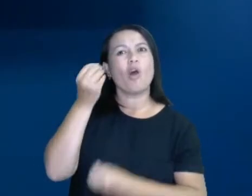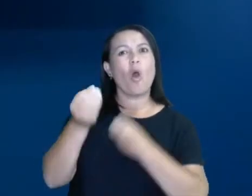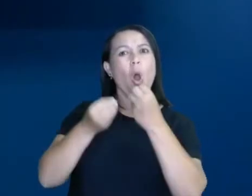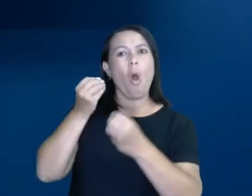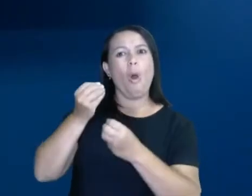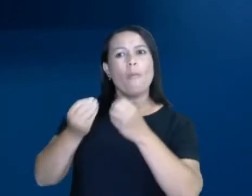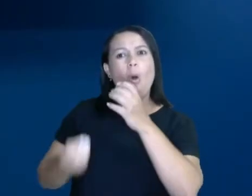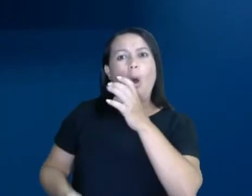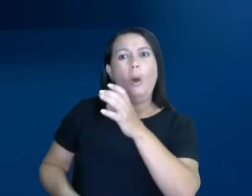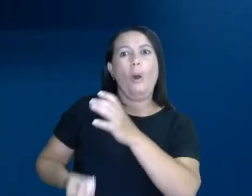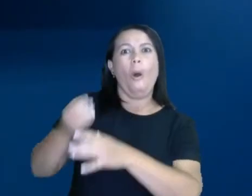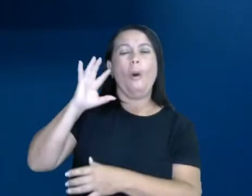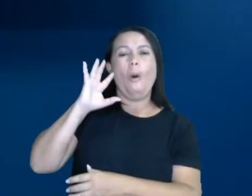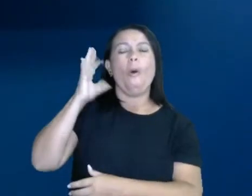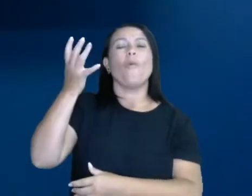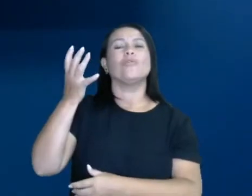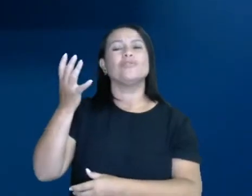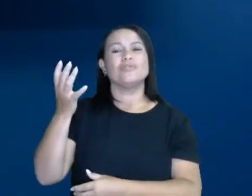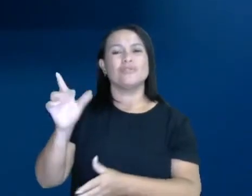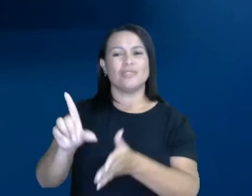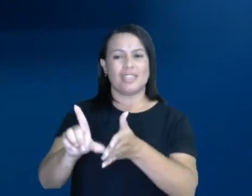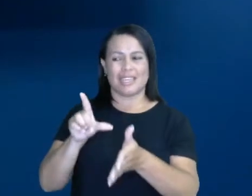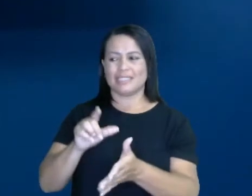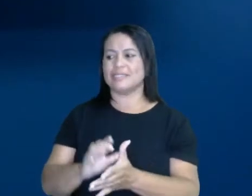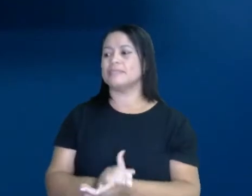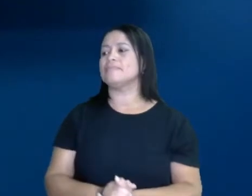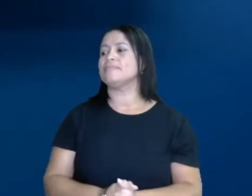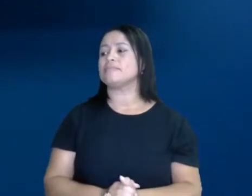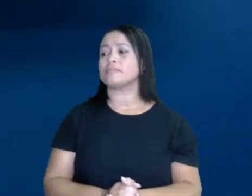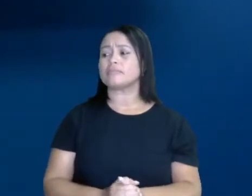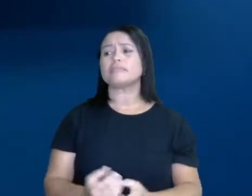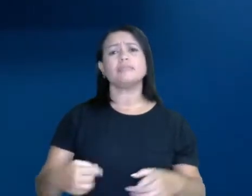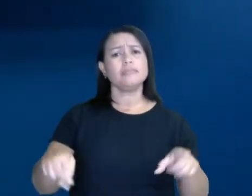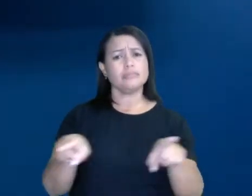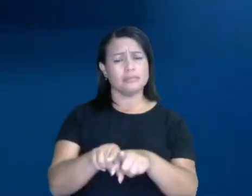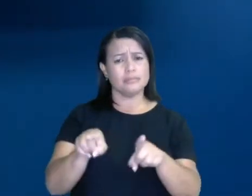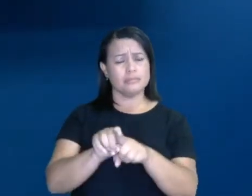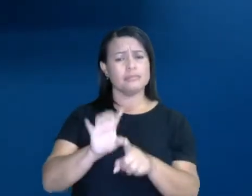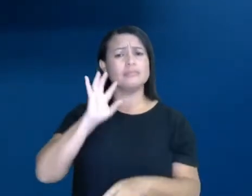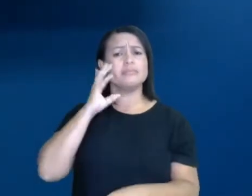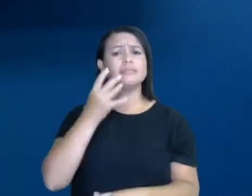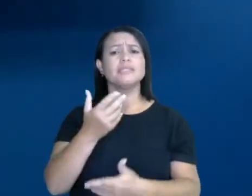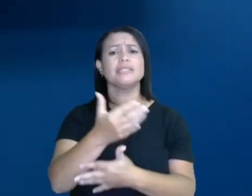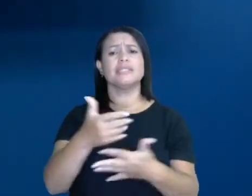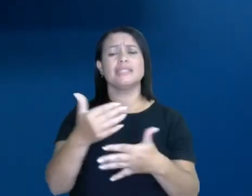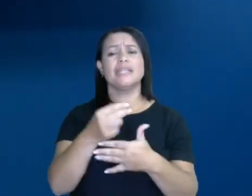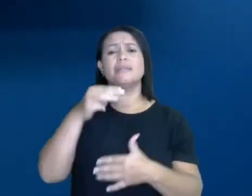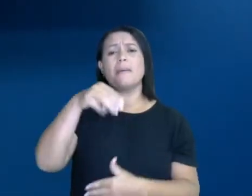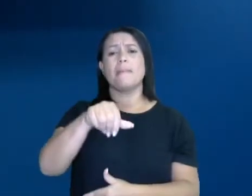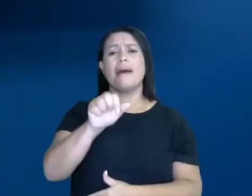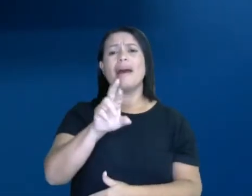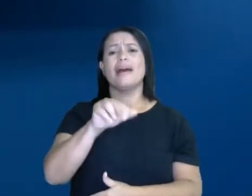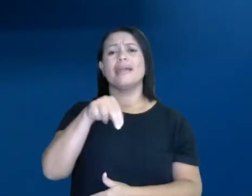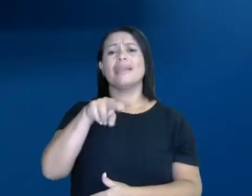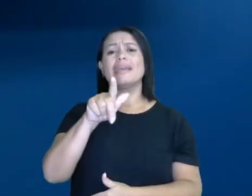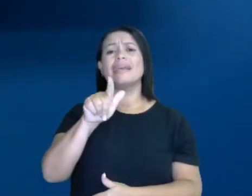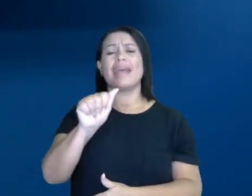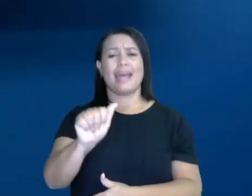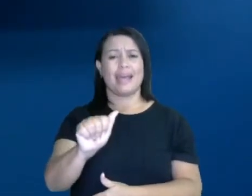ela antes dela começar a ser erguida, tá bem? Isso também acontece na cidade de Maringá, no